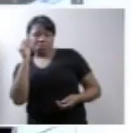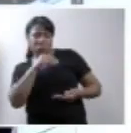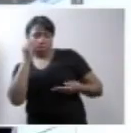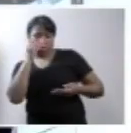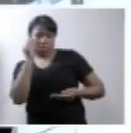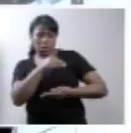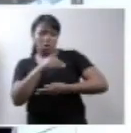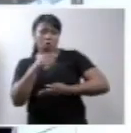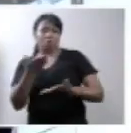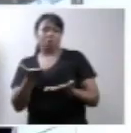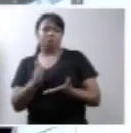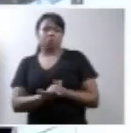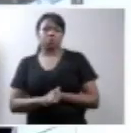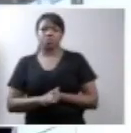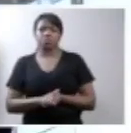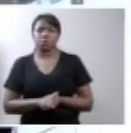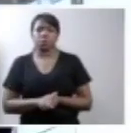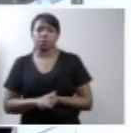o próprio